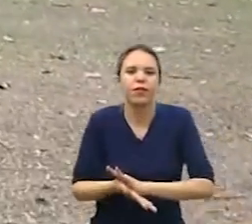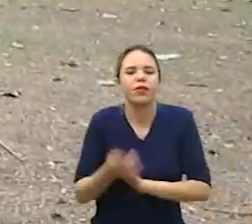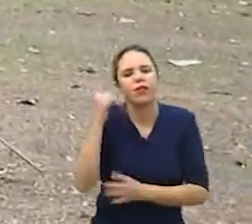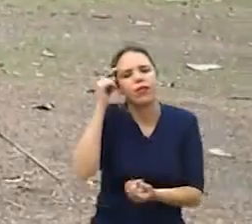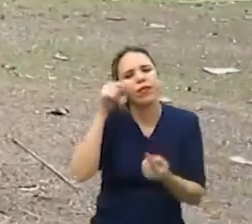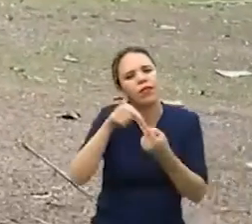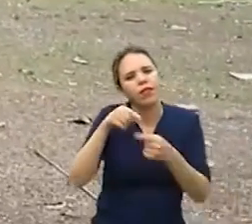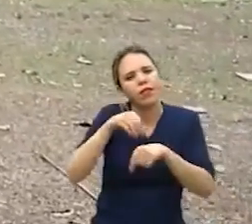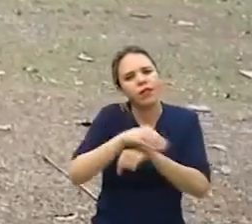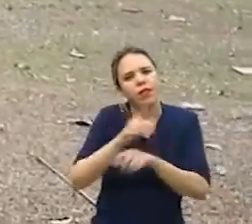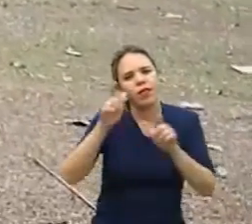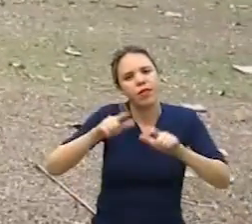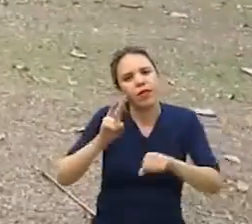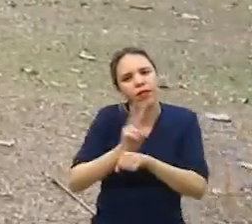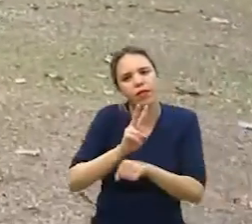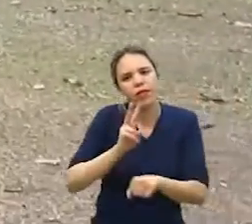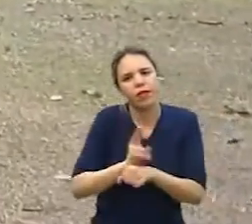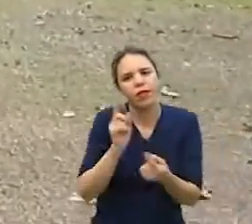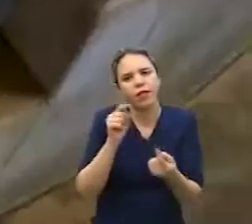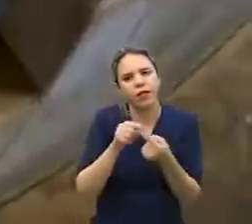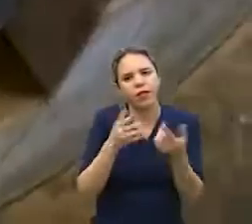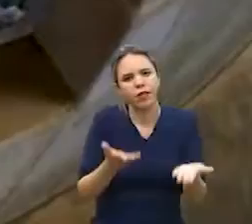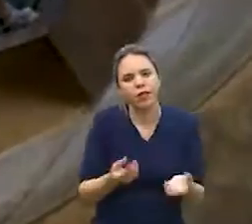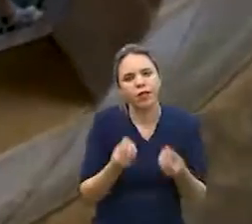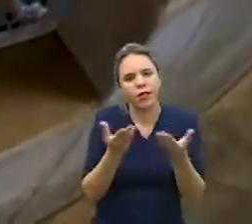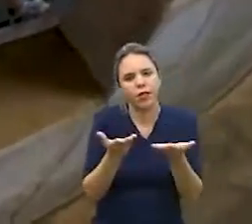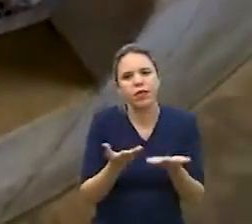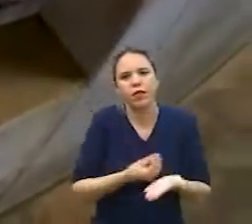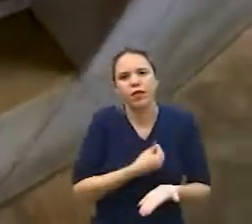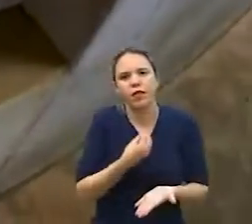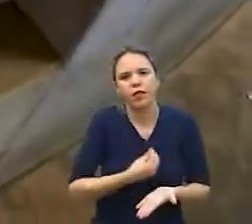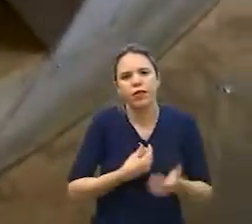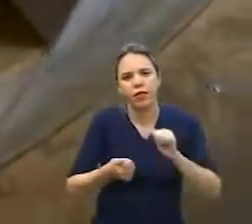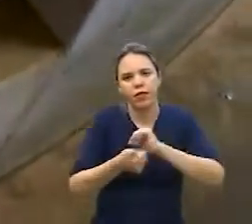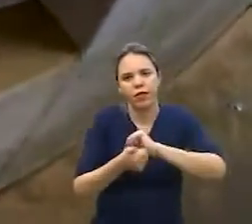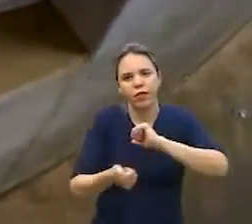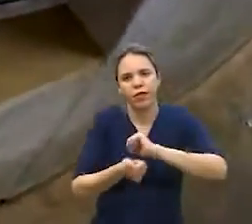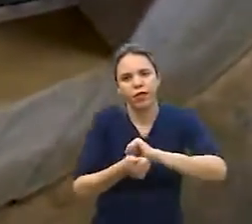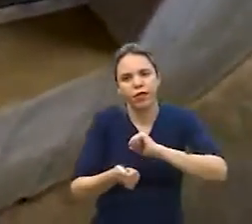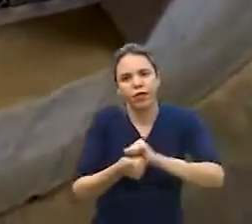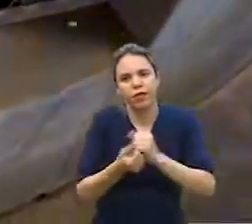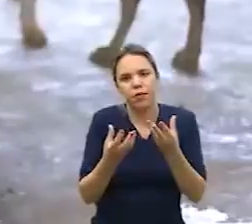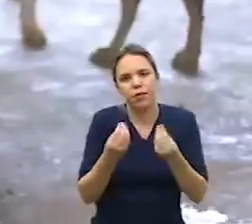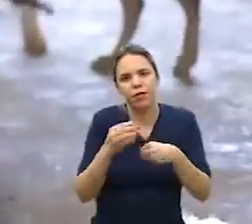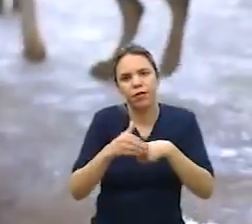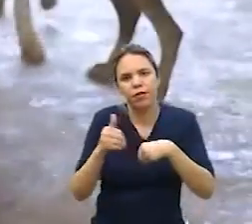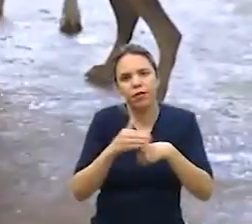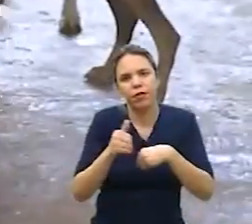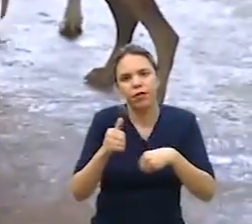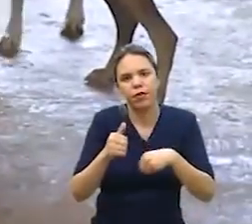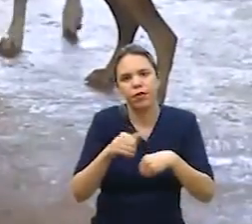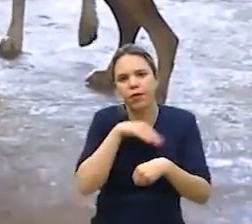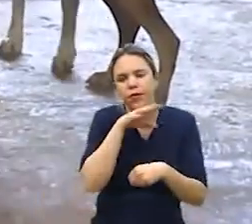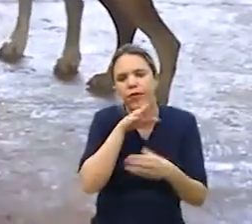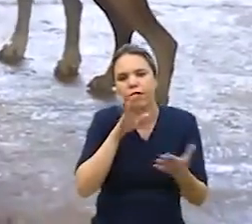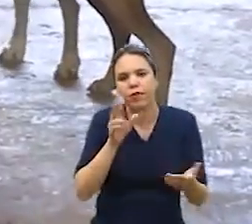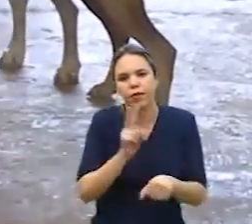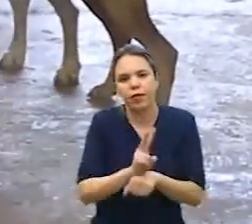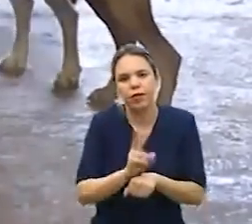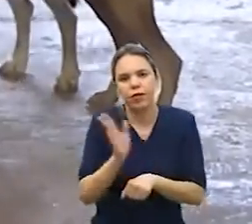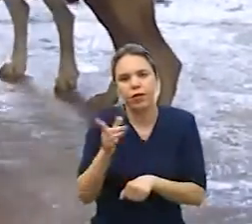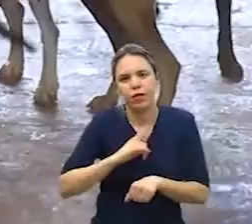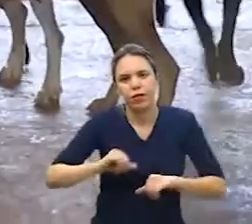tratos. Daí a ideia de ser um santuário. O objetivo é oferecer uma vida com qualidade e muito carinho para